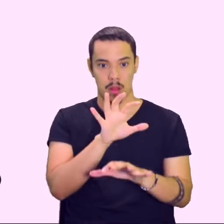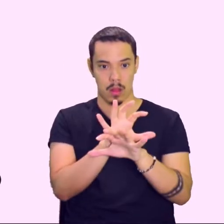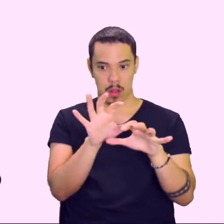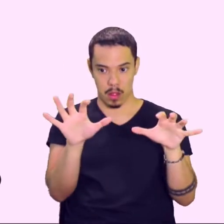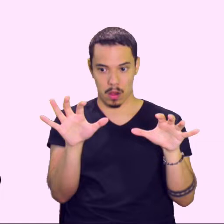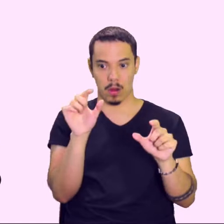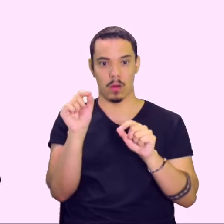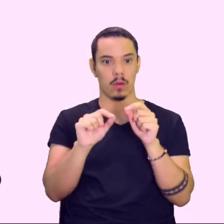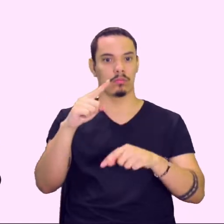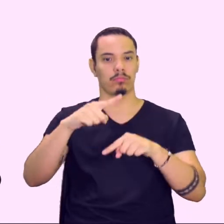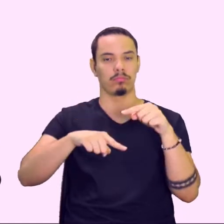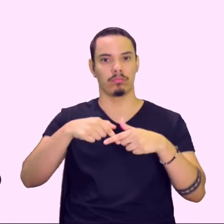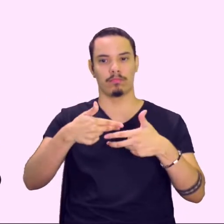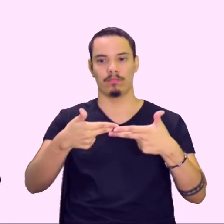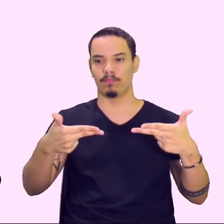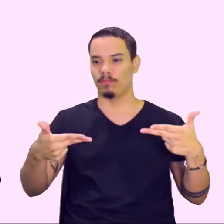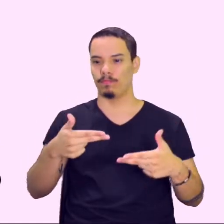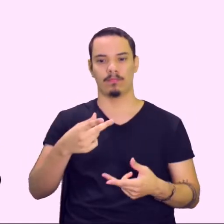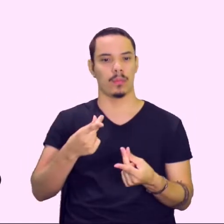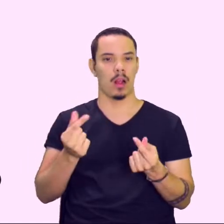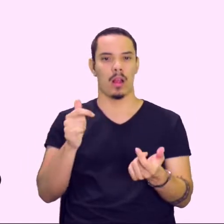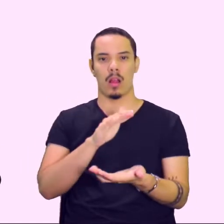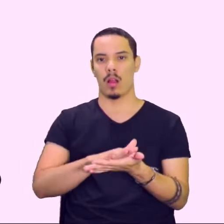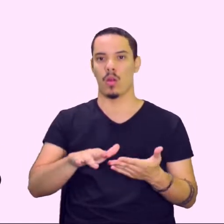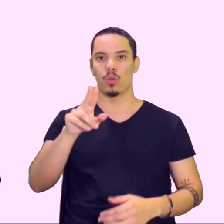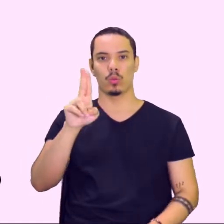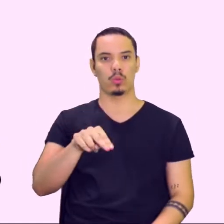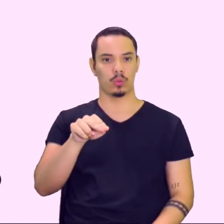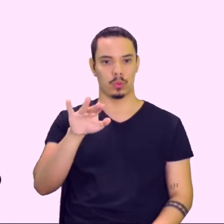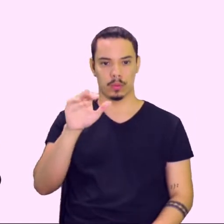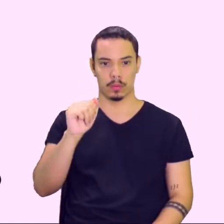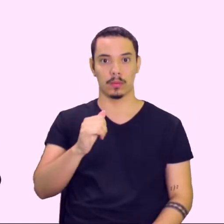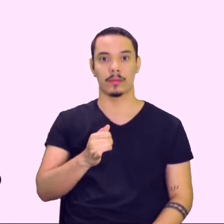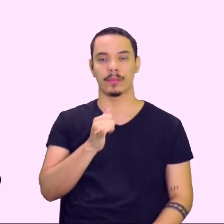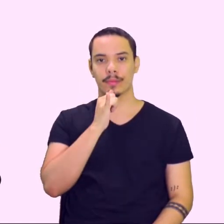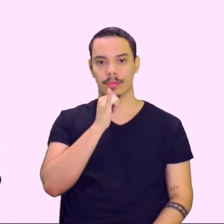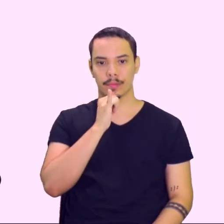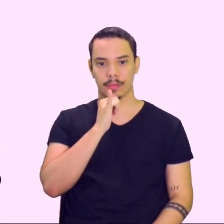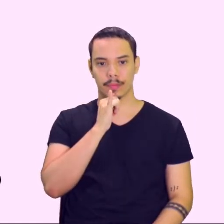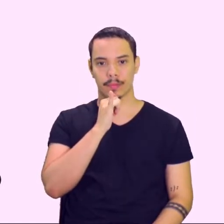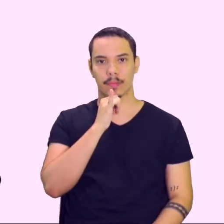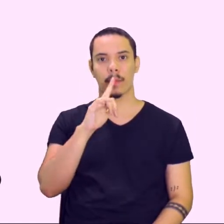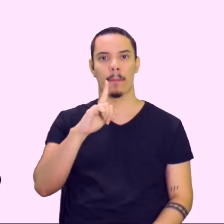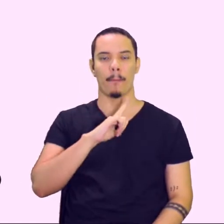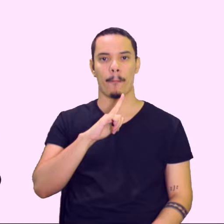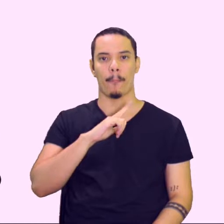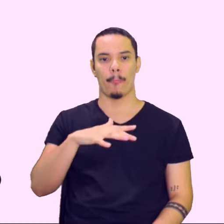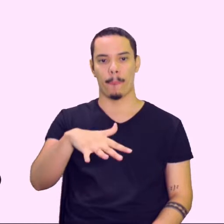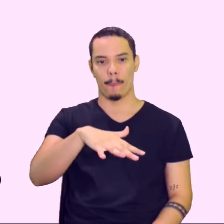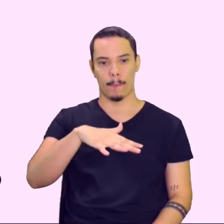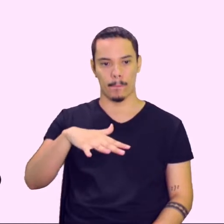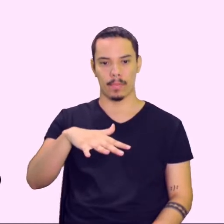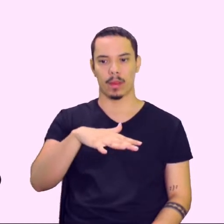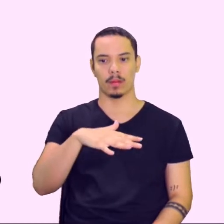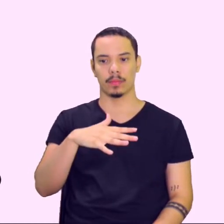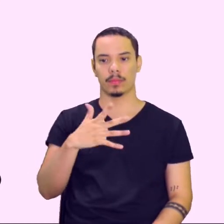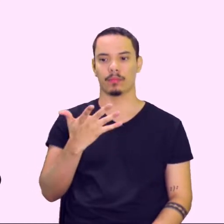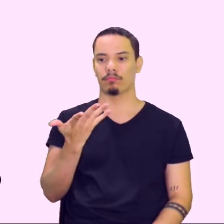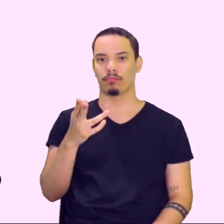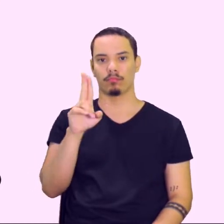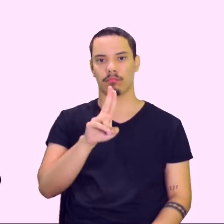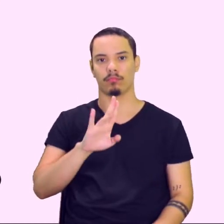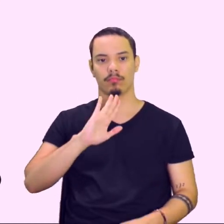seu recurso ambiental, que não acabe ele. Por exemplo, professor Jorge, um exemplo. Eu tenho nessa área de unidade de uso